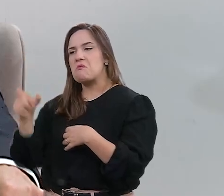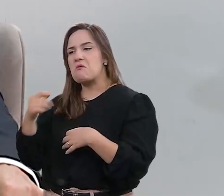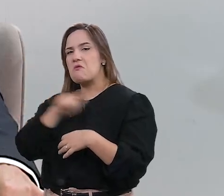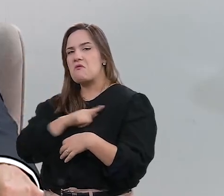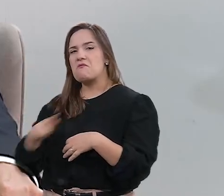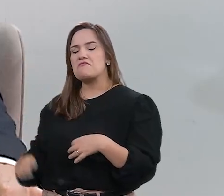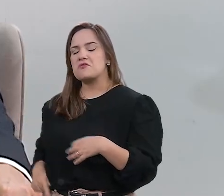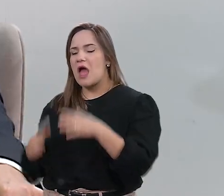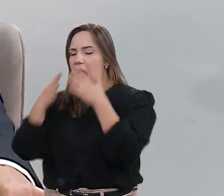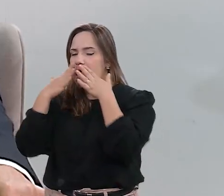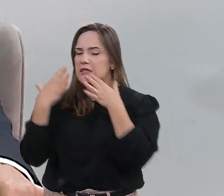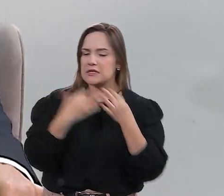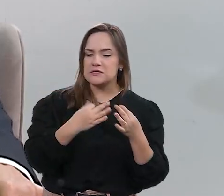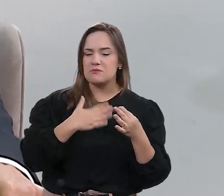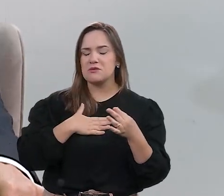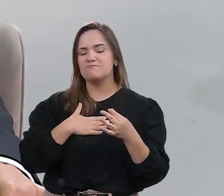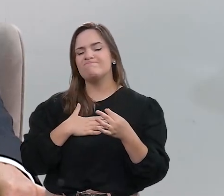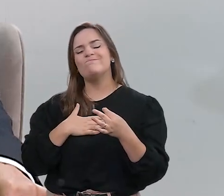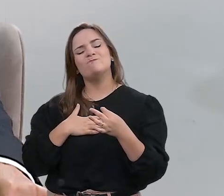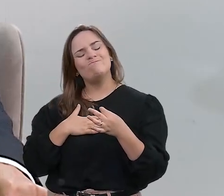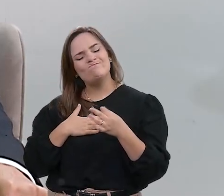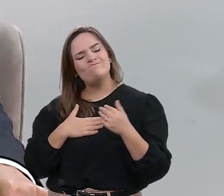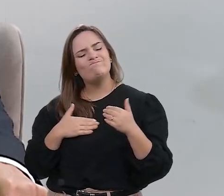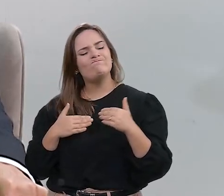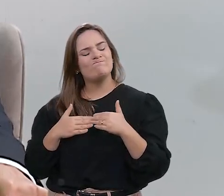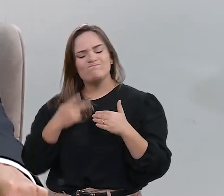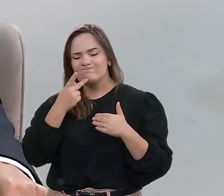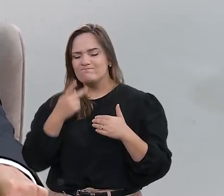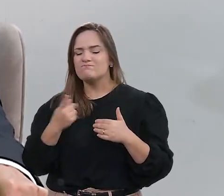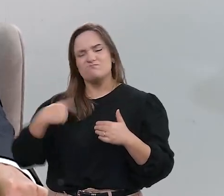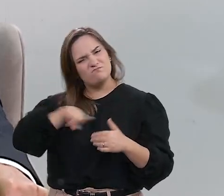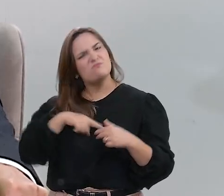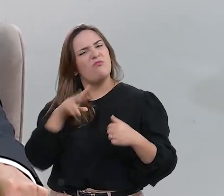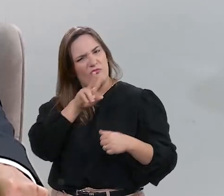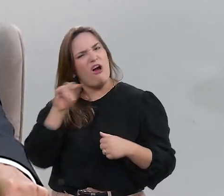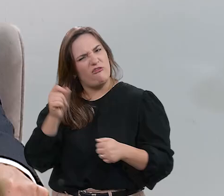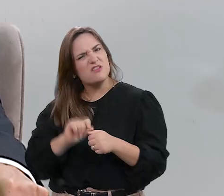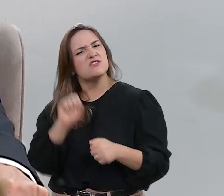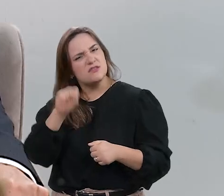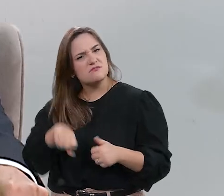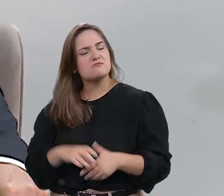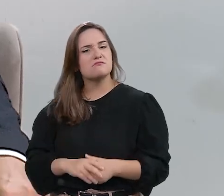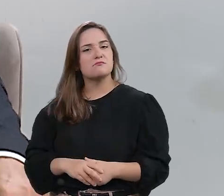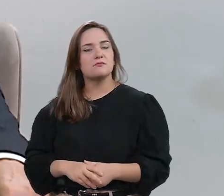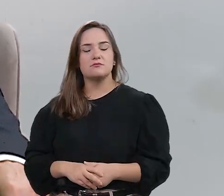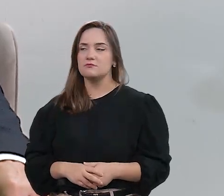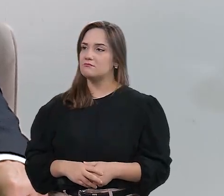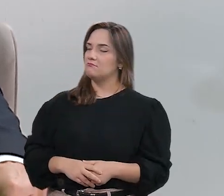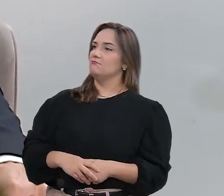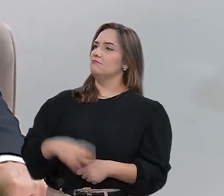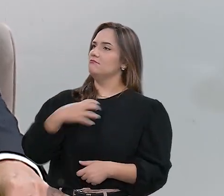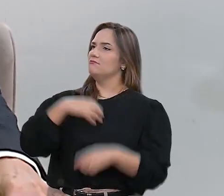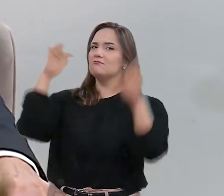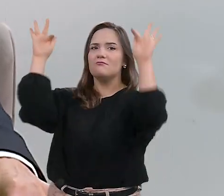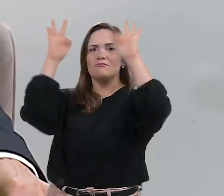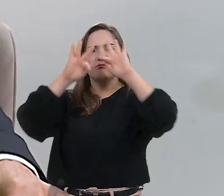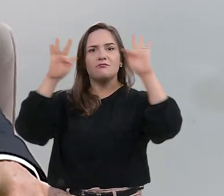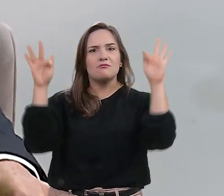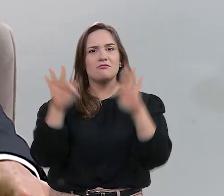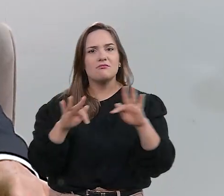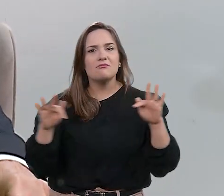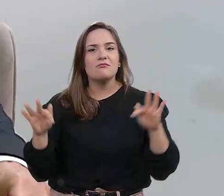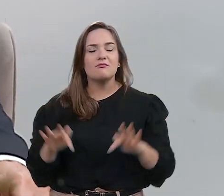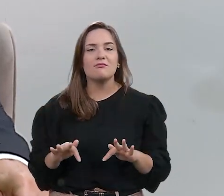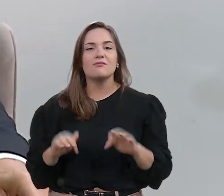se sensibilizou com esse projeto e ele disse, nós vamos fazer, não é? Então eu fiquei muito feliz. Já